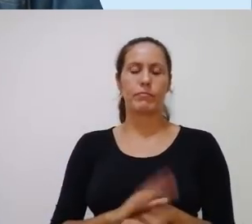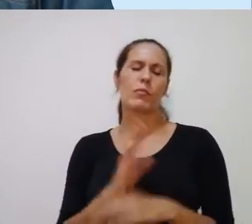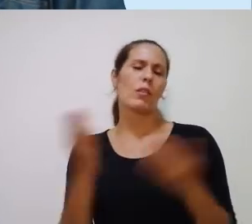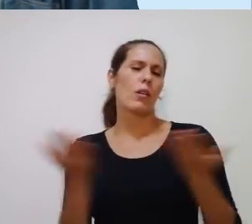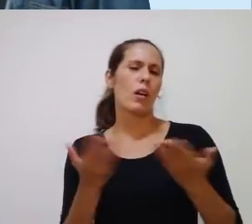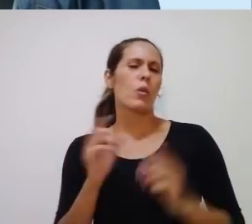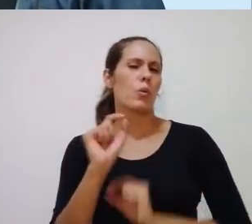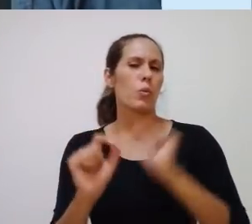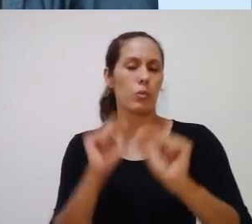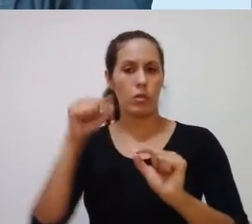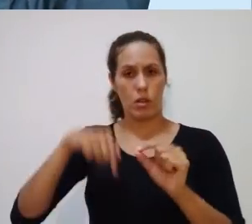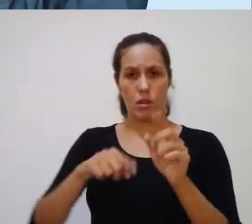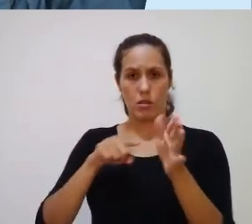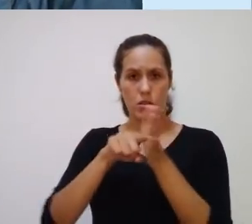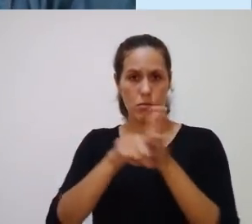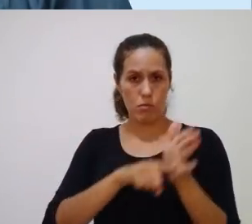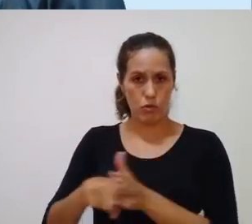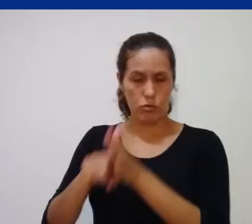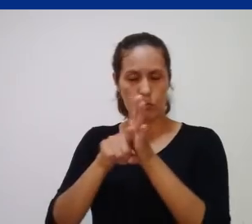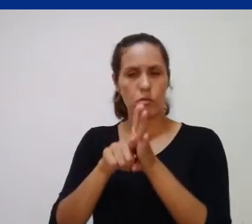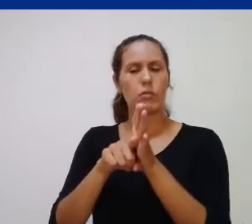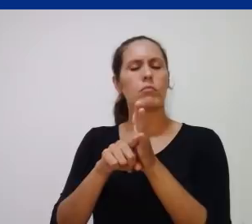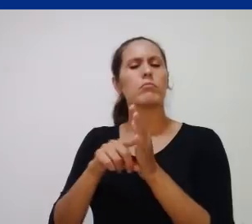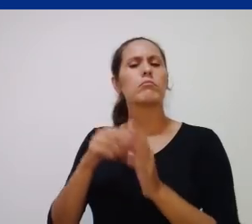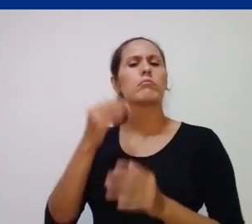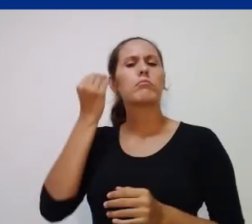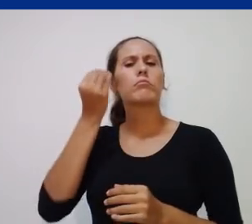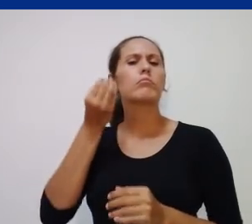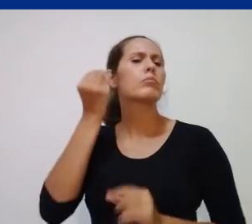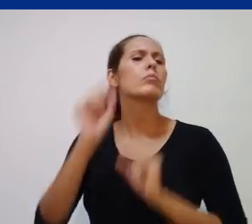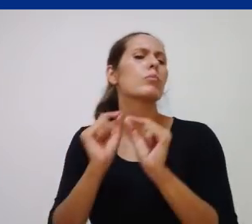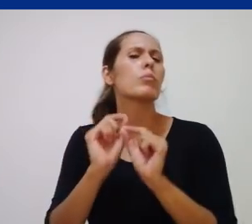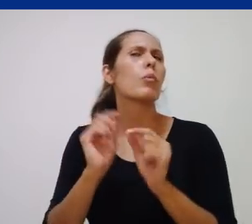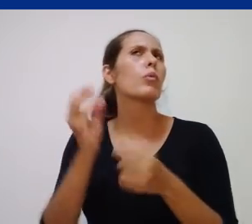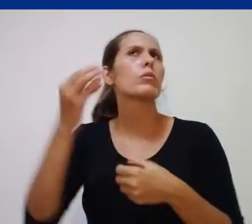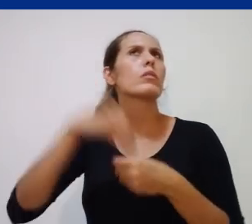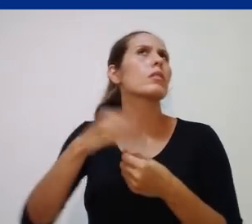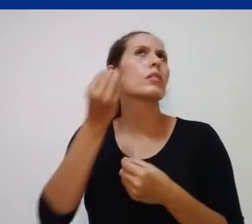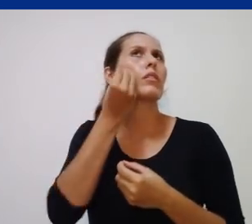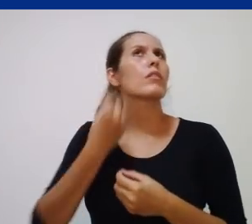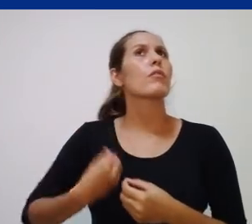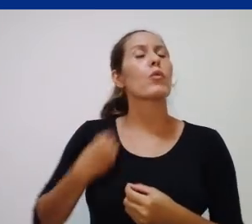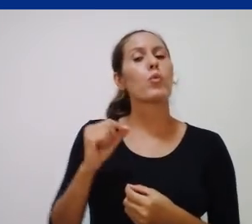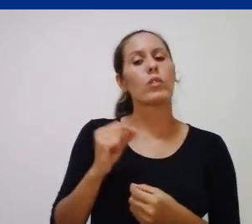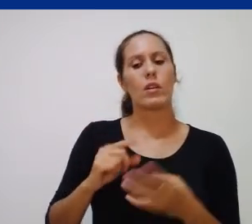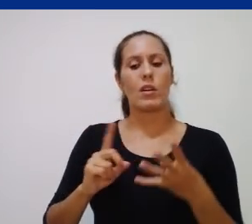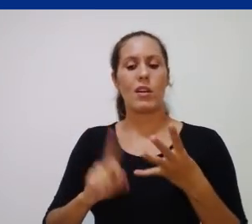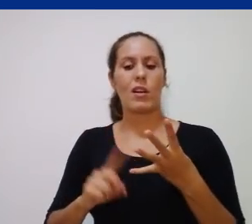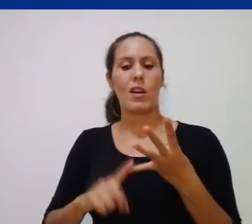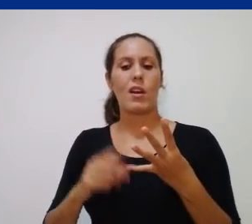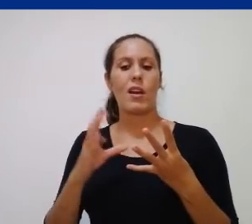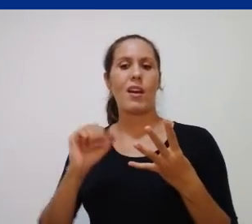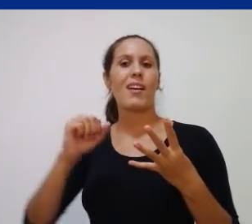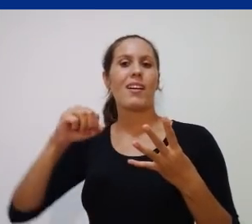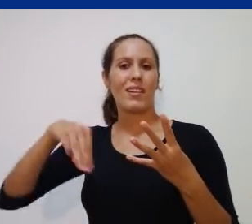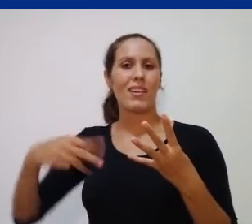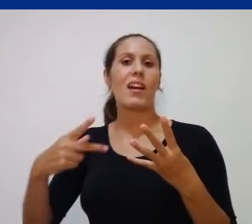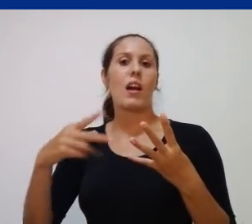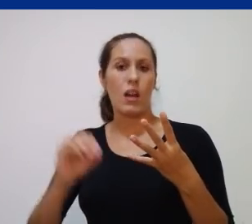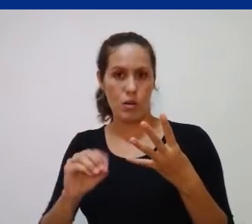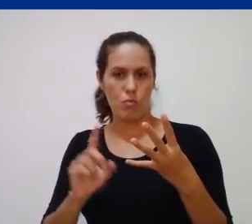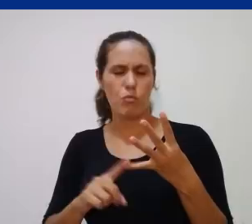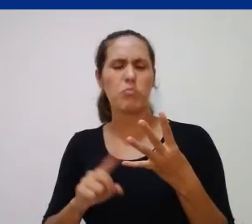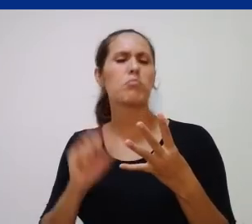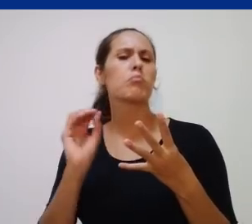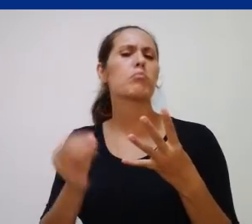experimental, a gente pode dentro dela ramificar ali para pesquisas de campo e pesquisas de laboratório. A gente já falou sobre pesquisa de laboratório e como seria dada essa pesquisa